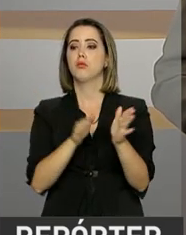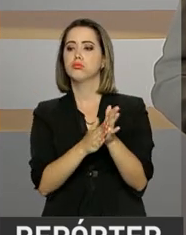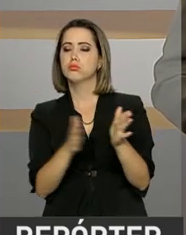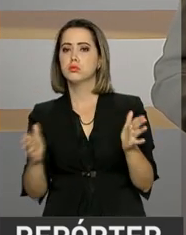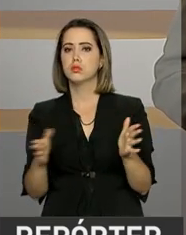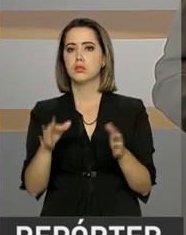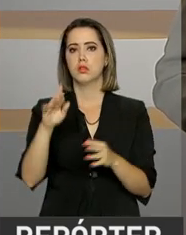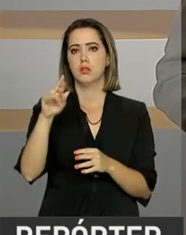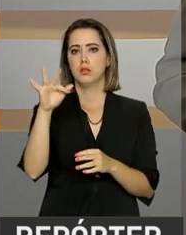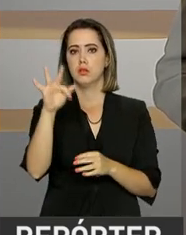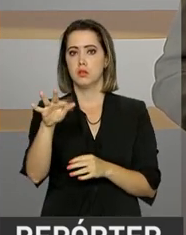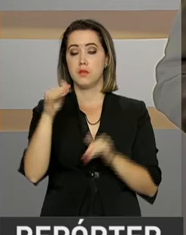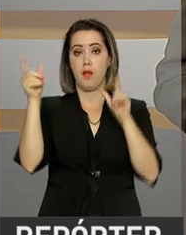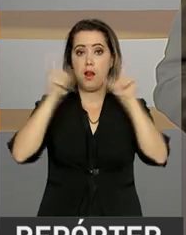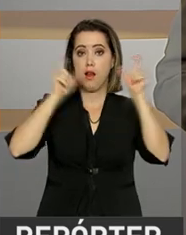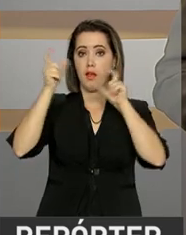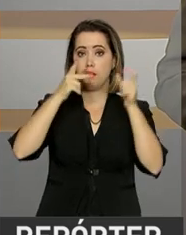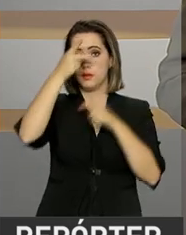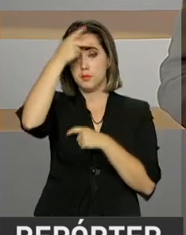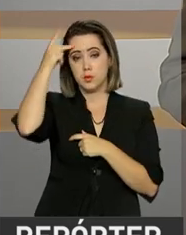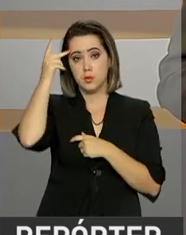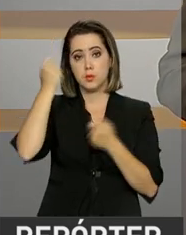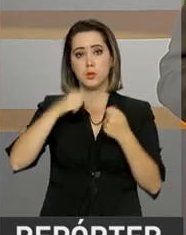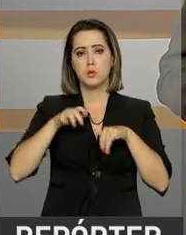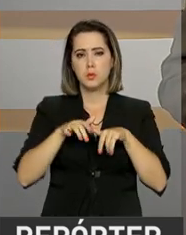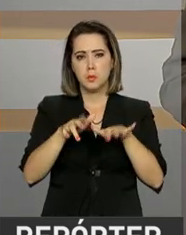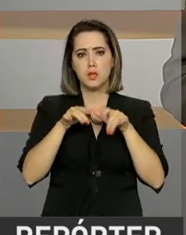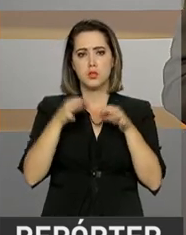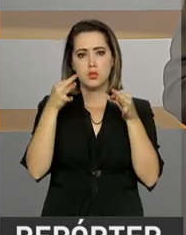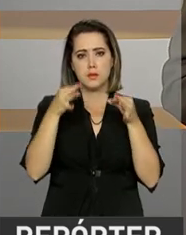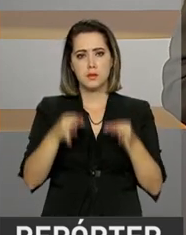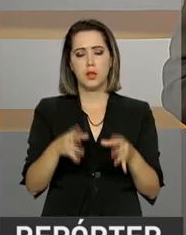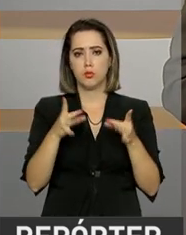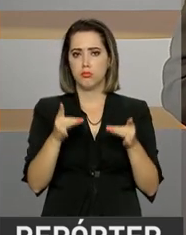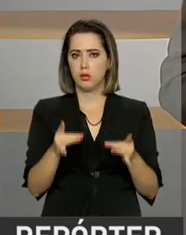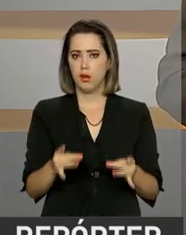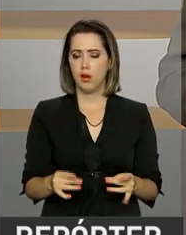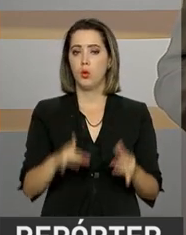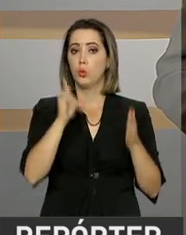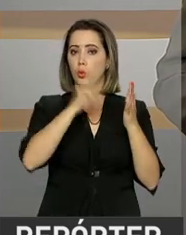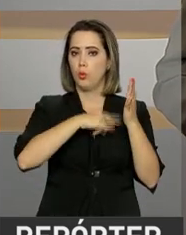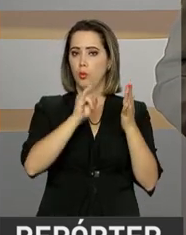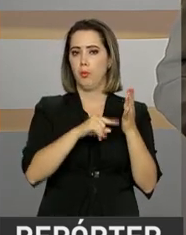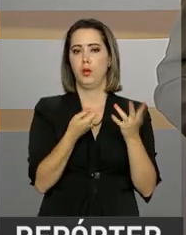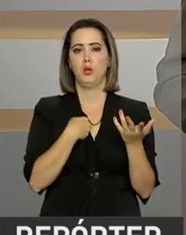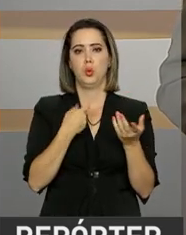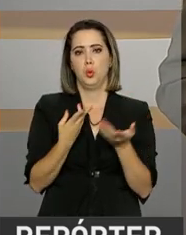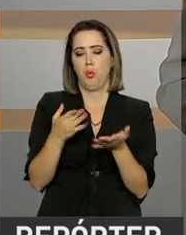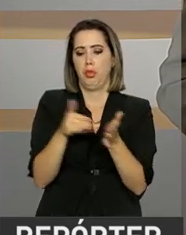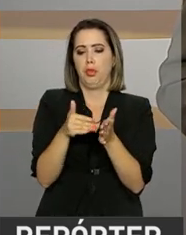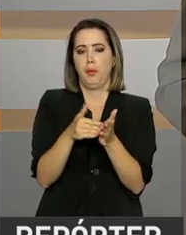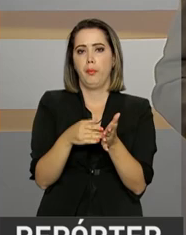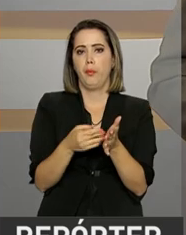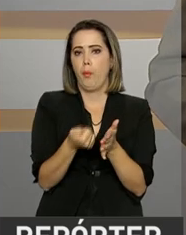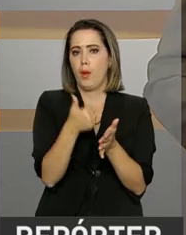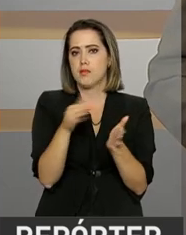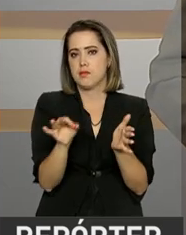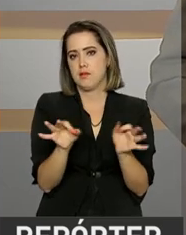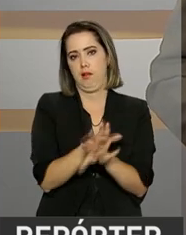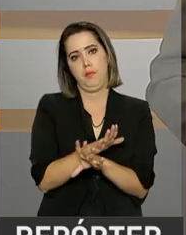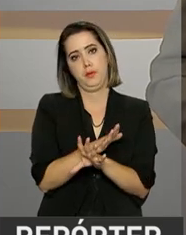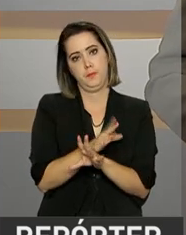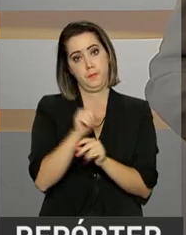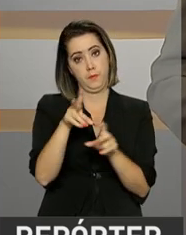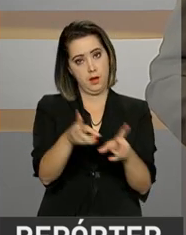Receita Federal faz um alerta para que os contribuintes preencham corretamente o documento e não deixem para enviar na última hora. A